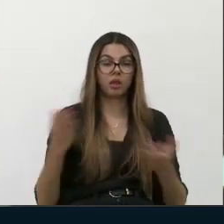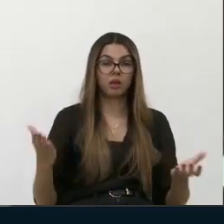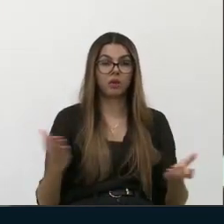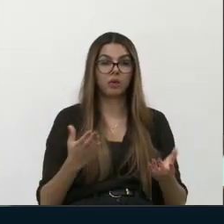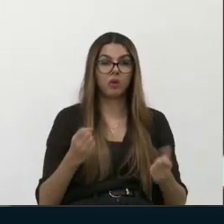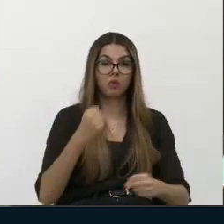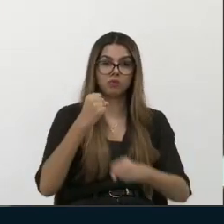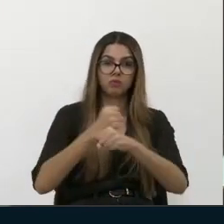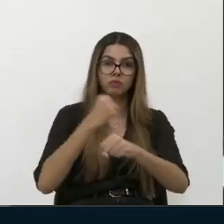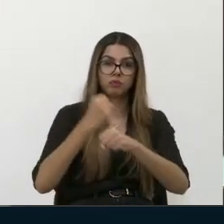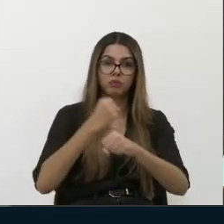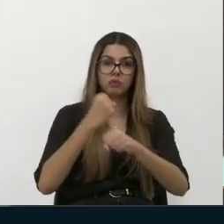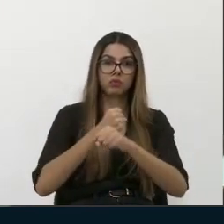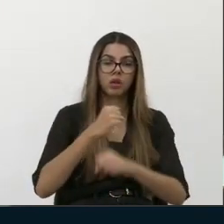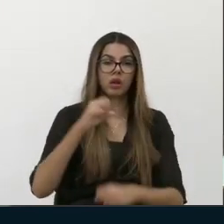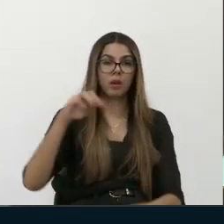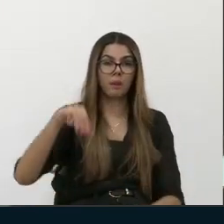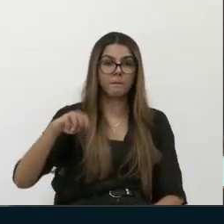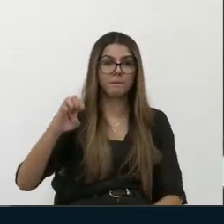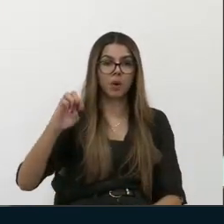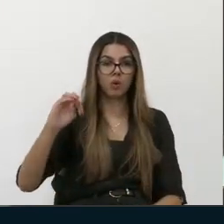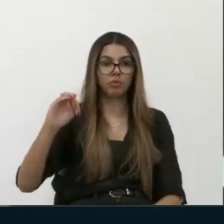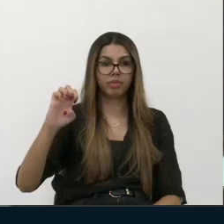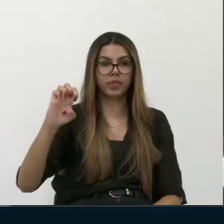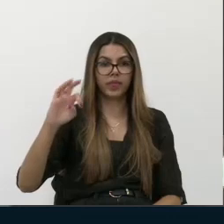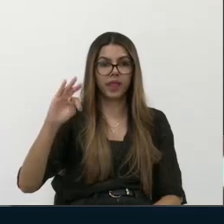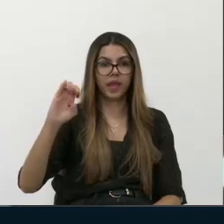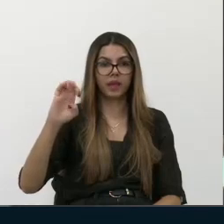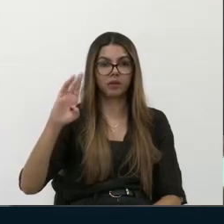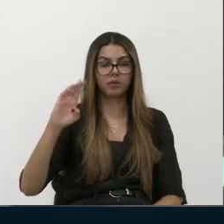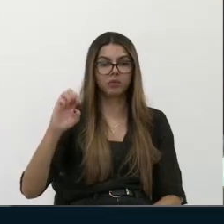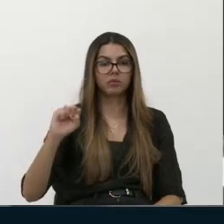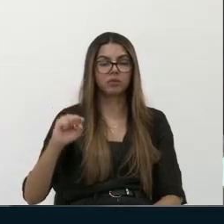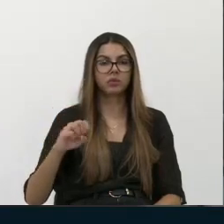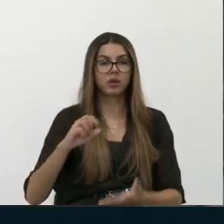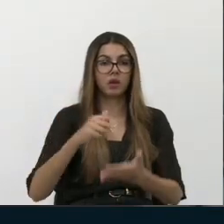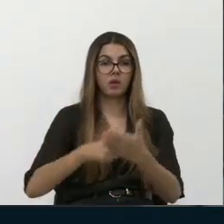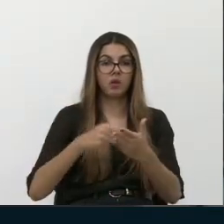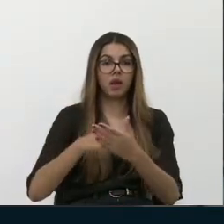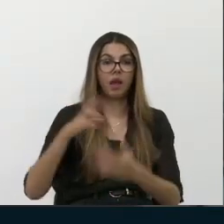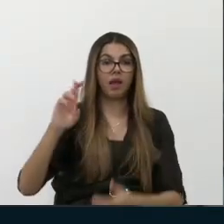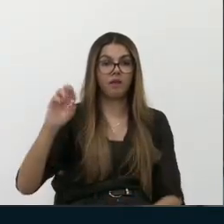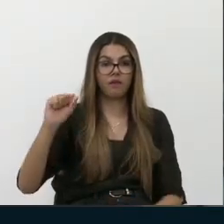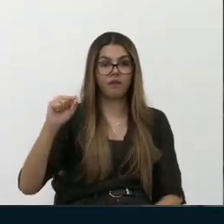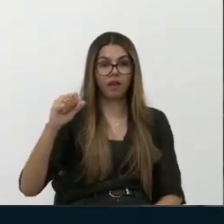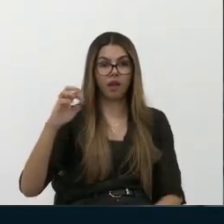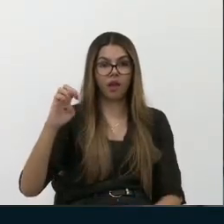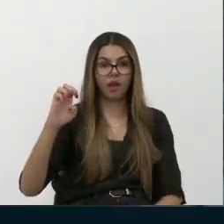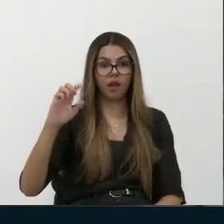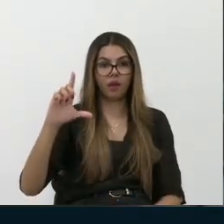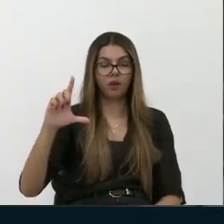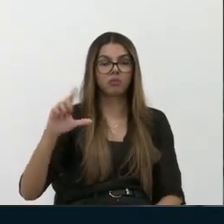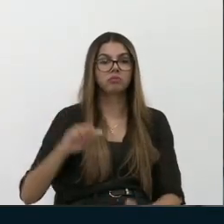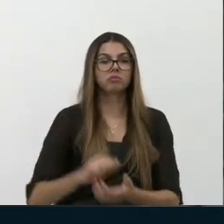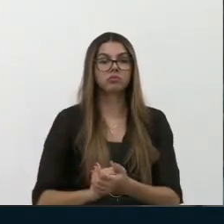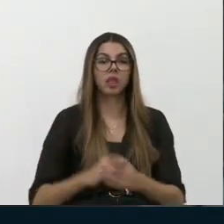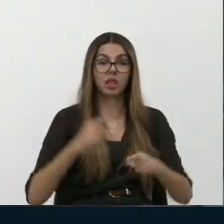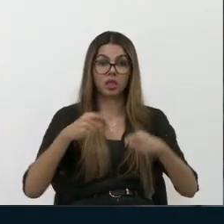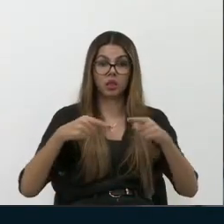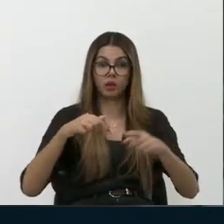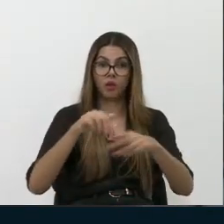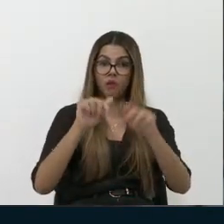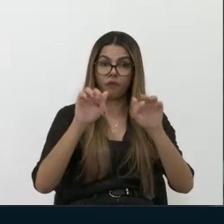obras na Avenida Monteiro Lobato. Autor, vereador Rafael Acosta. Em discussão, encerrada a